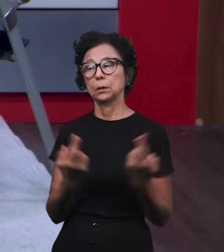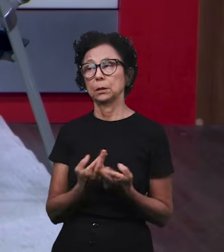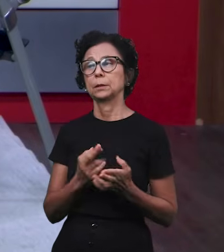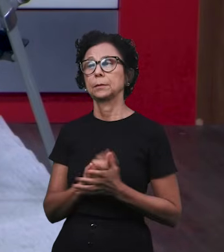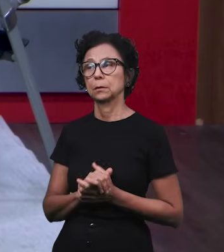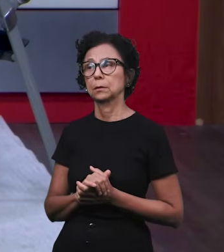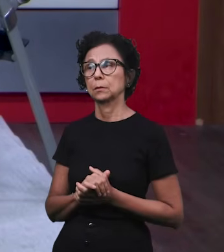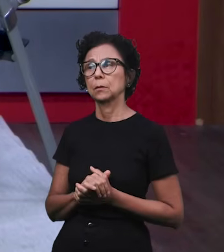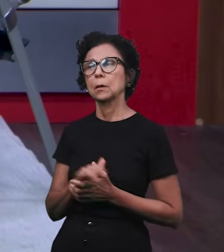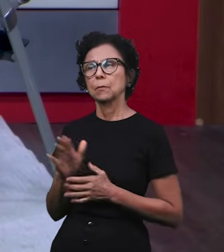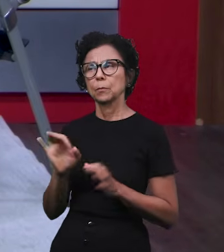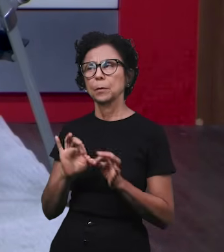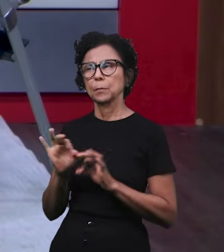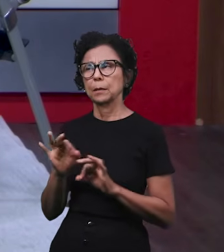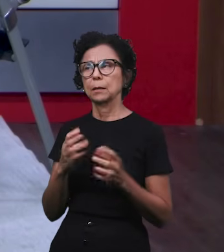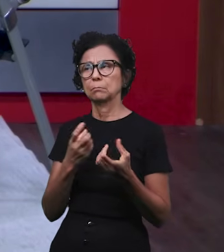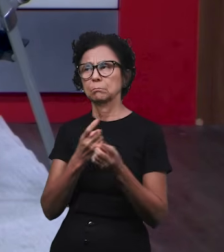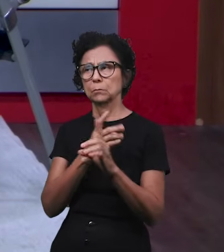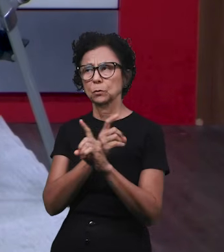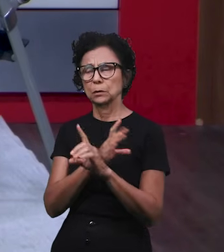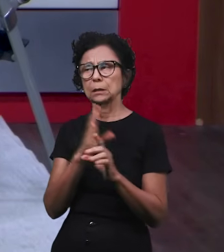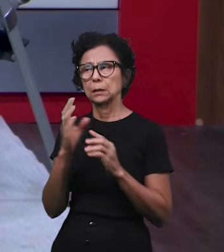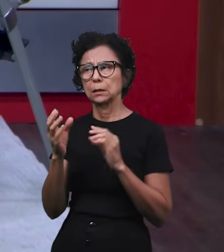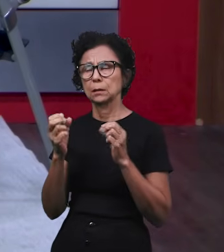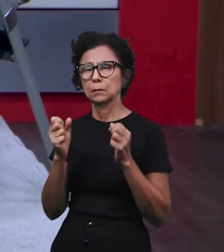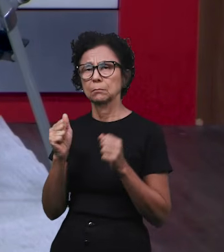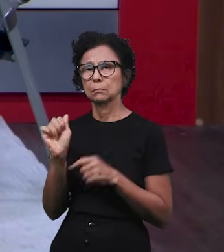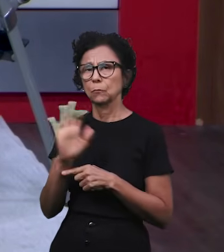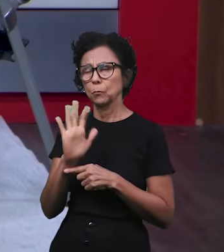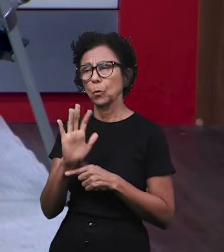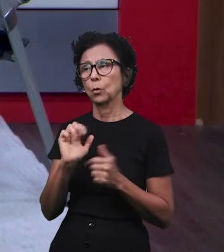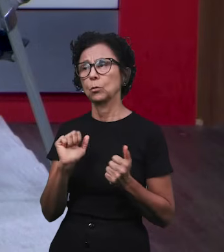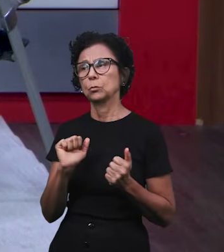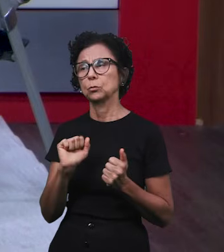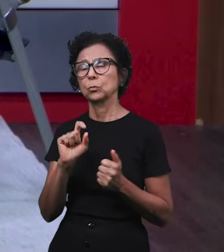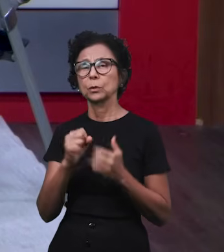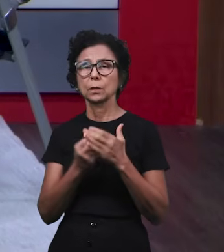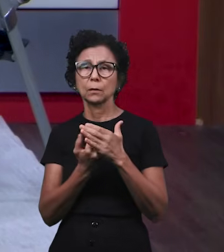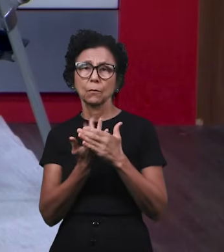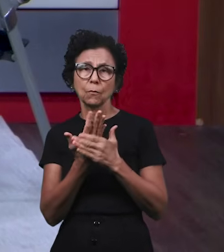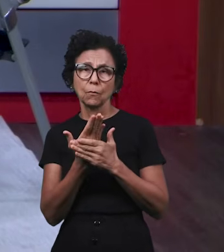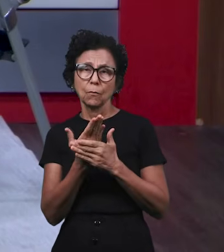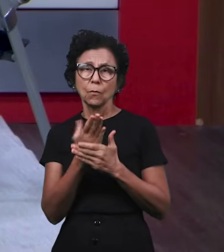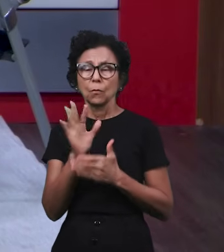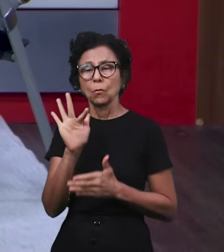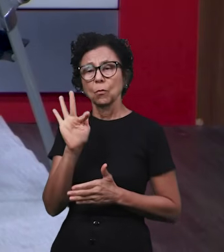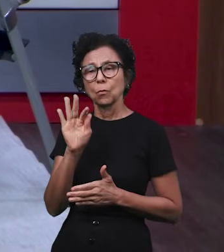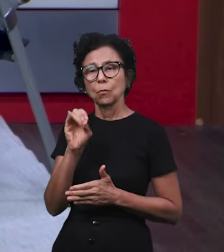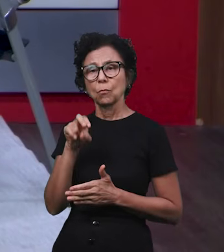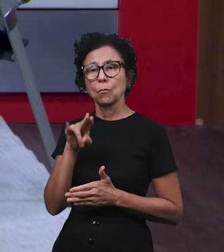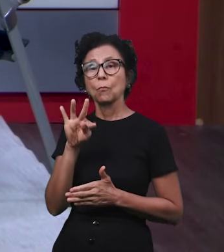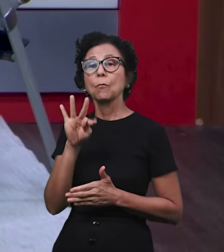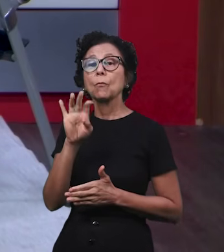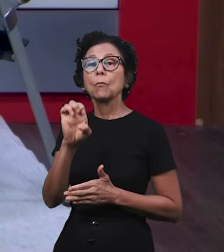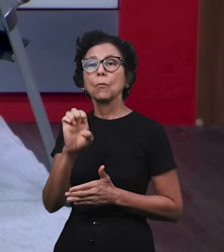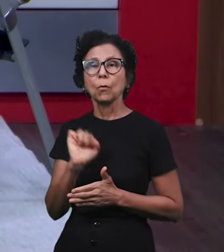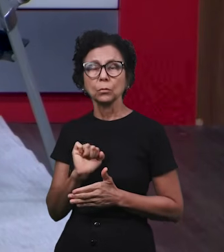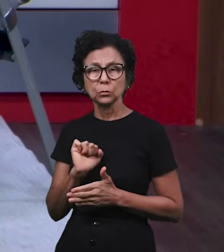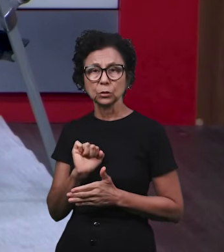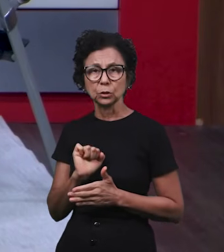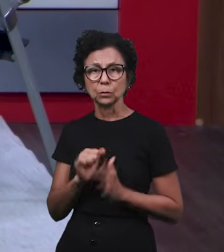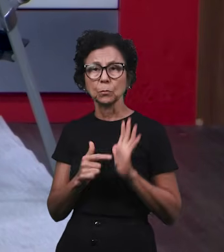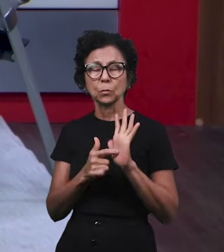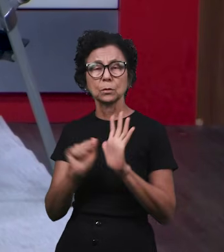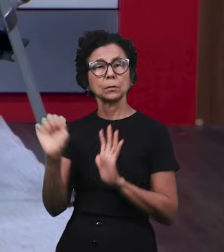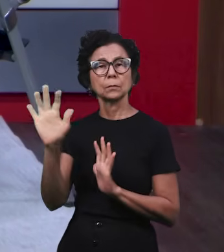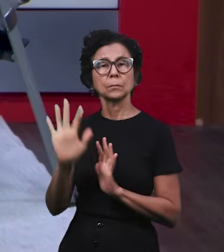pode preparar um material, um slide, Isso, mostrar o que é uma fonte. Bom. Fonte é isso, pode ser isso, quando fala o que é o Senhor